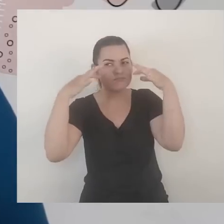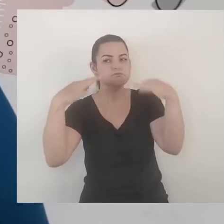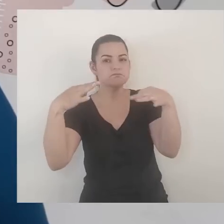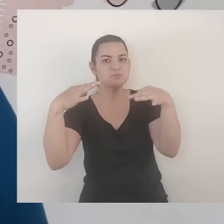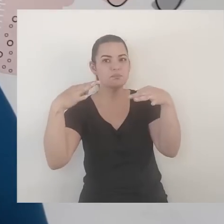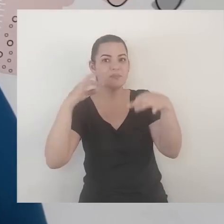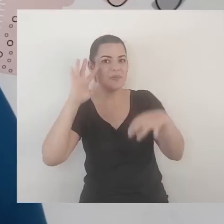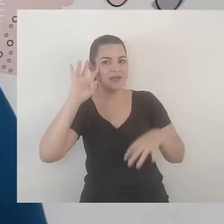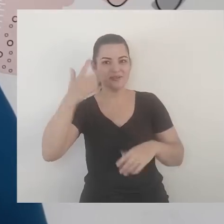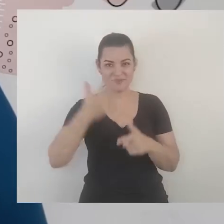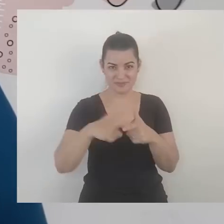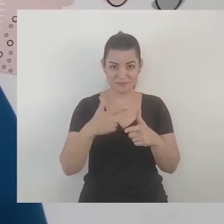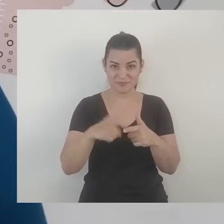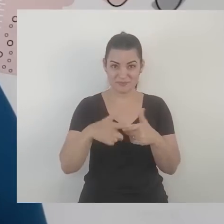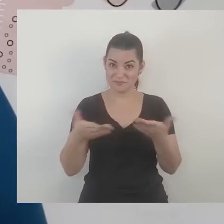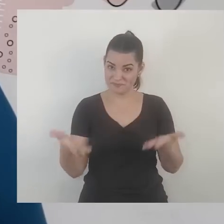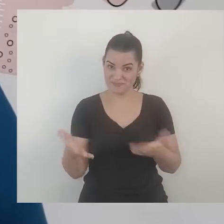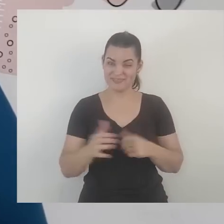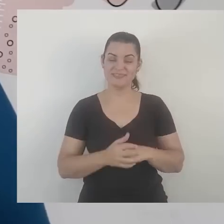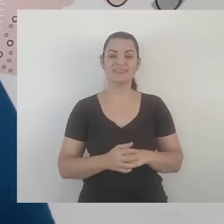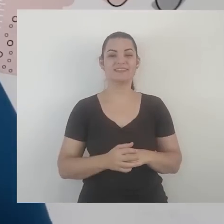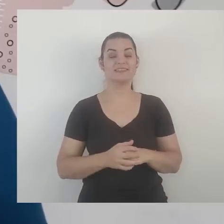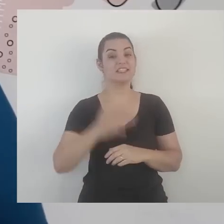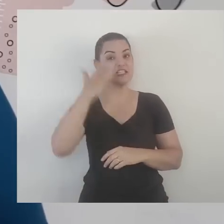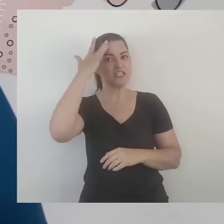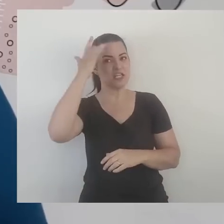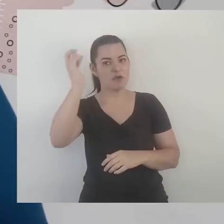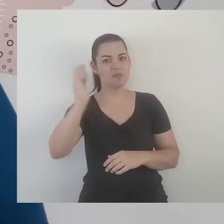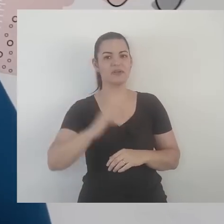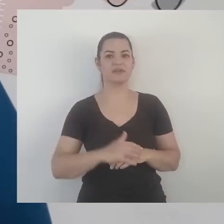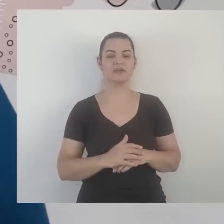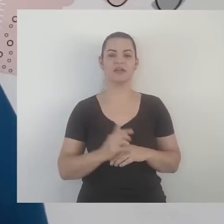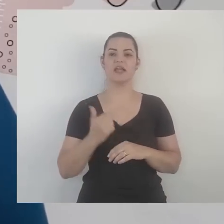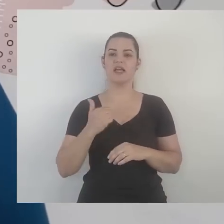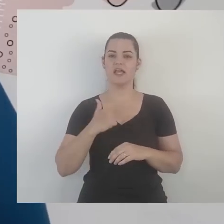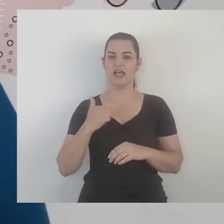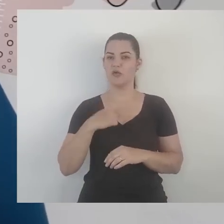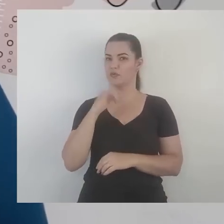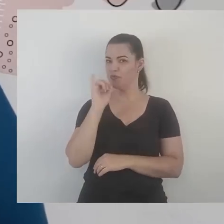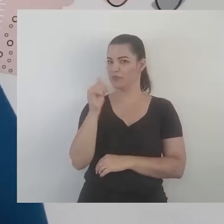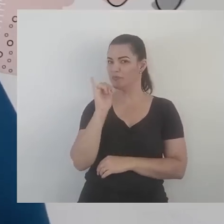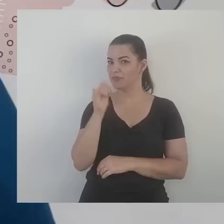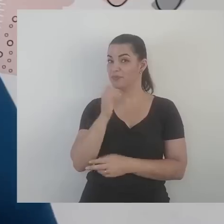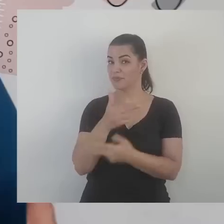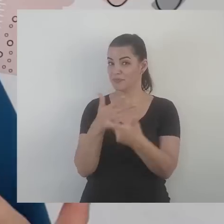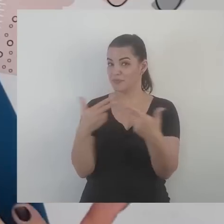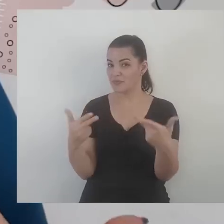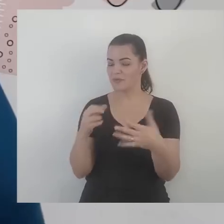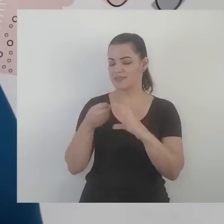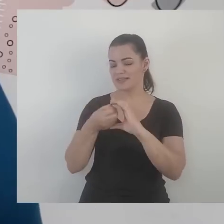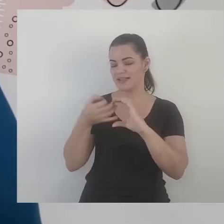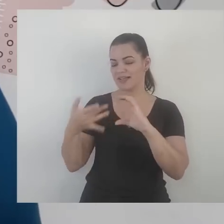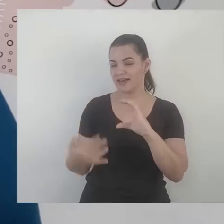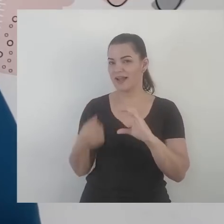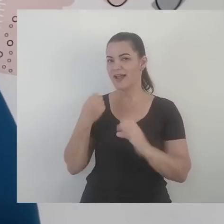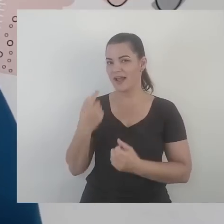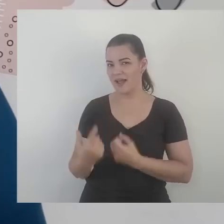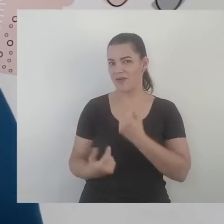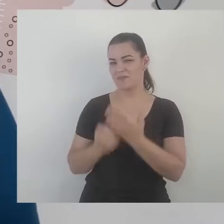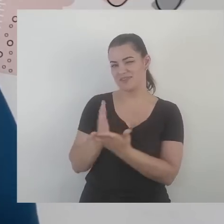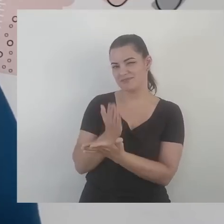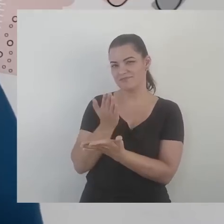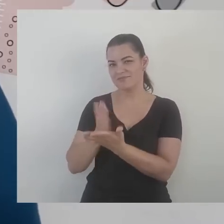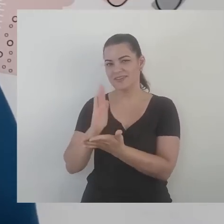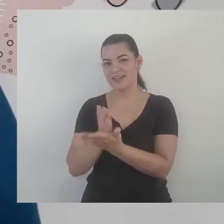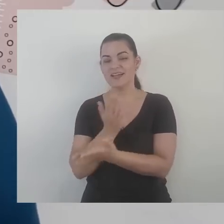atentas aí na resolução do desafio. Amanhã eu vou te contar algumas características